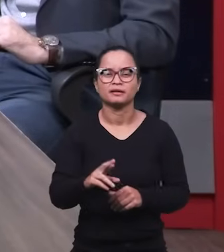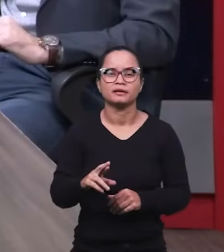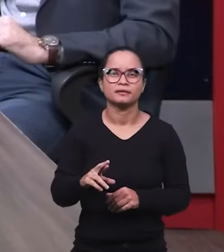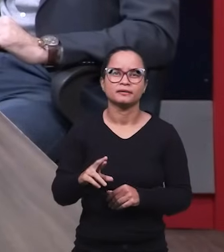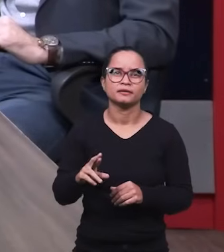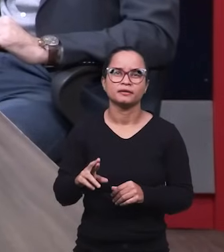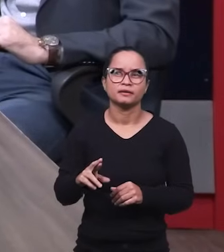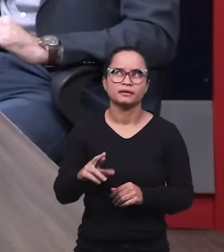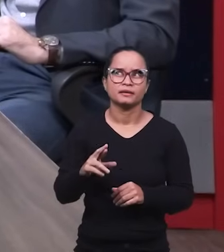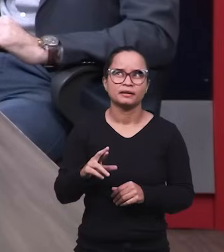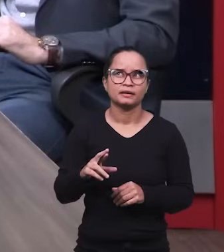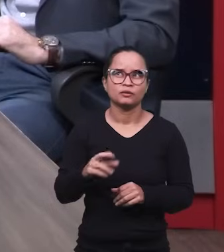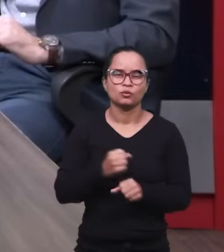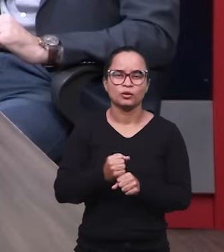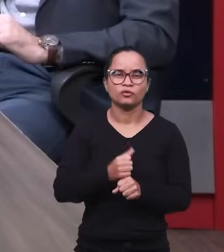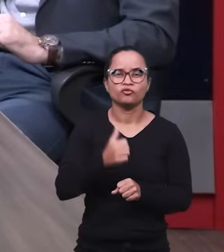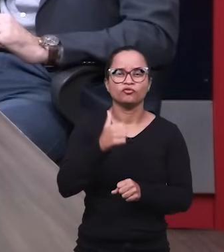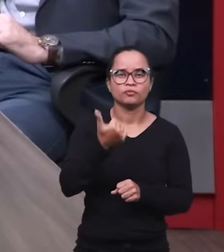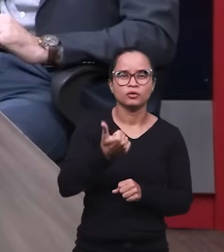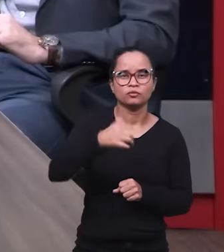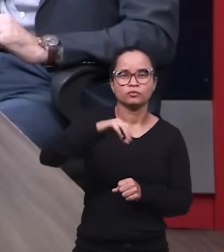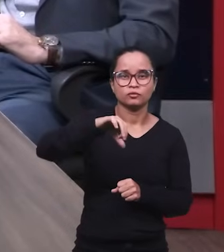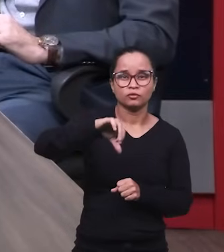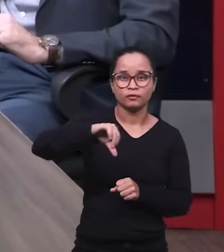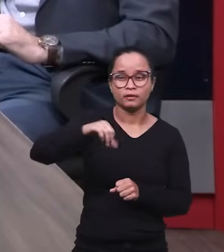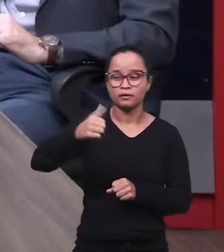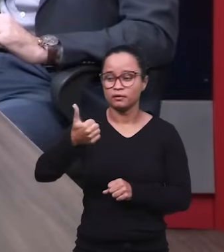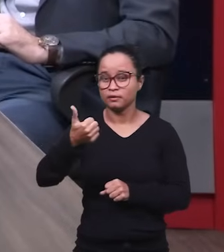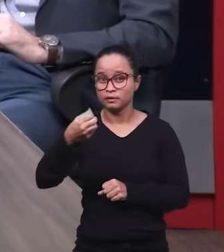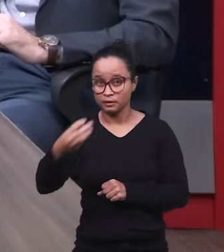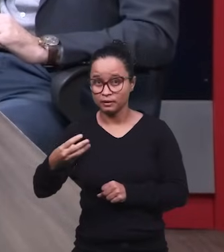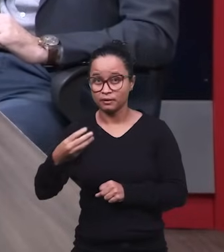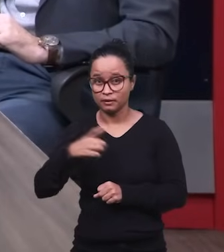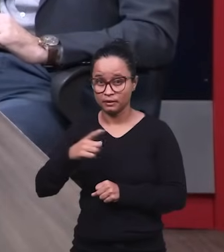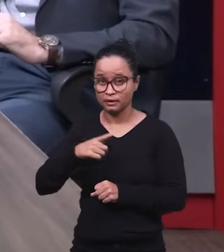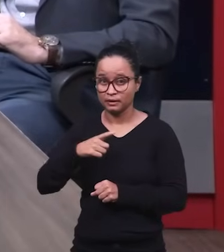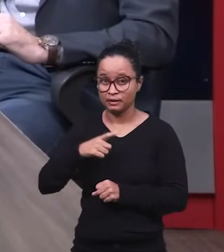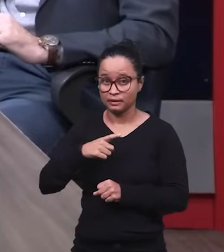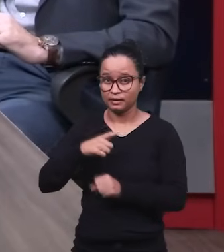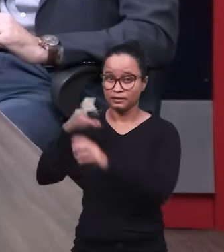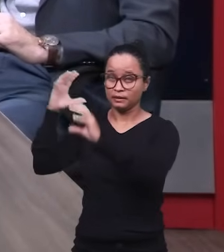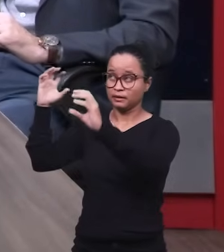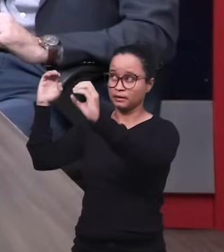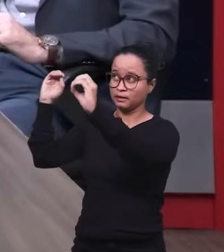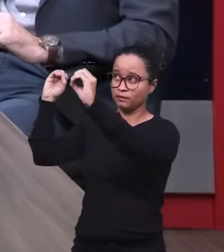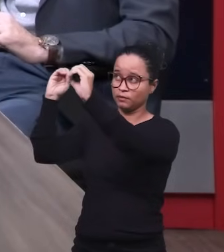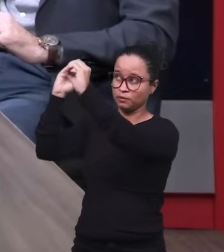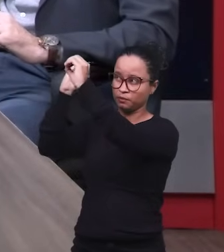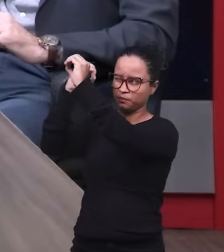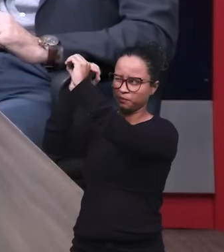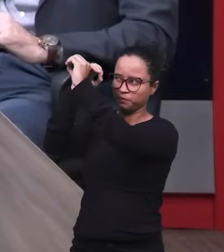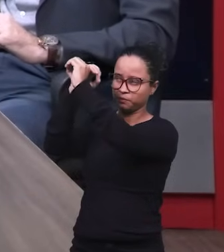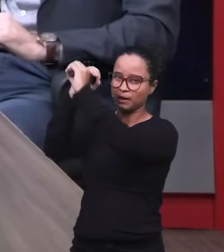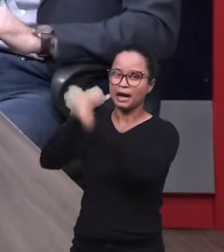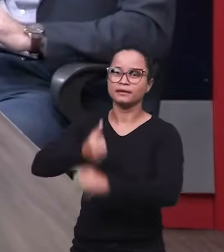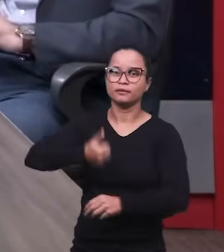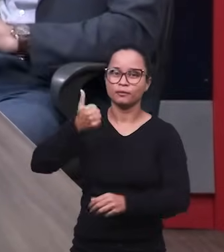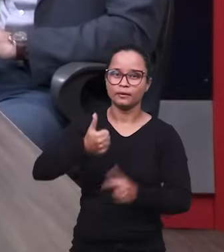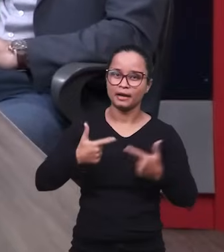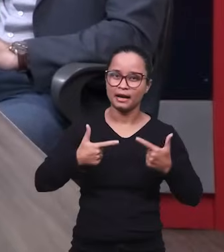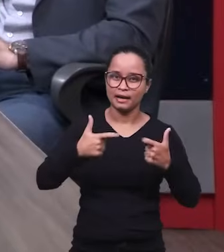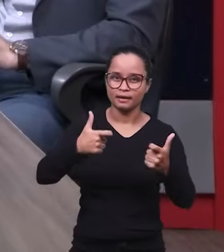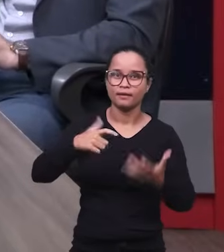estou enganado, é 1913, e o eclipse solar, e eclodiu a Primeira Guerra Mundial.